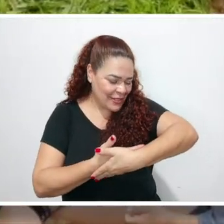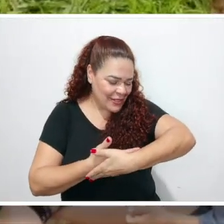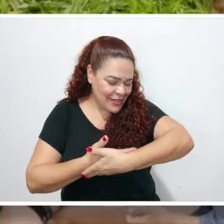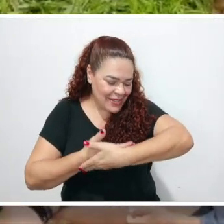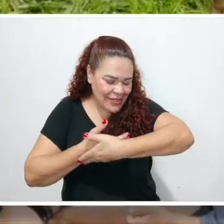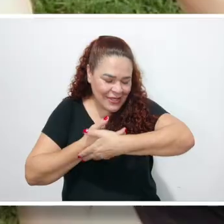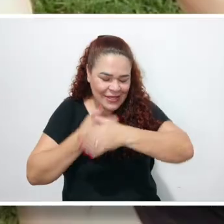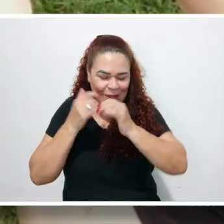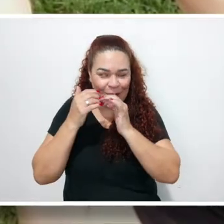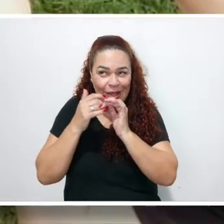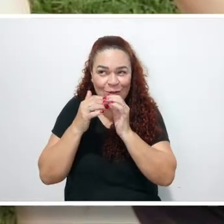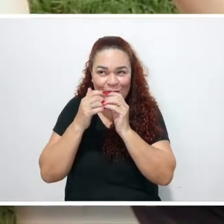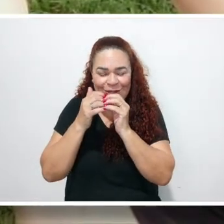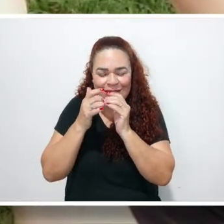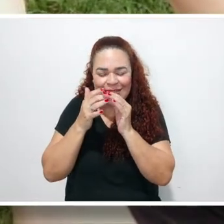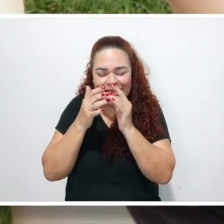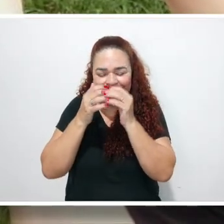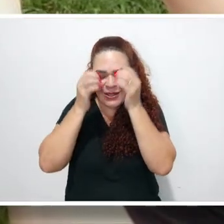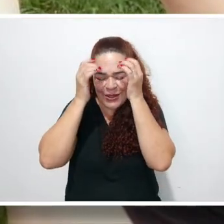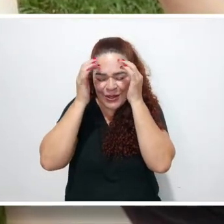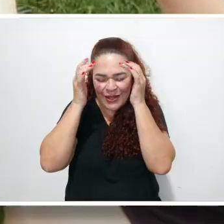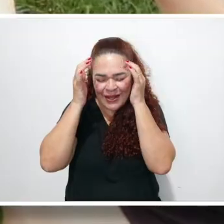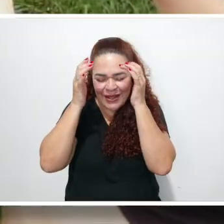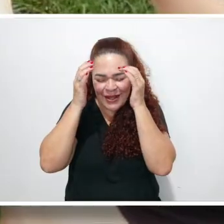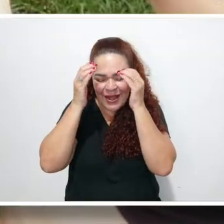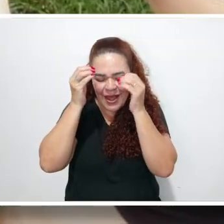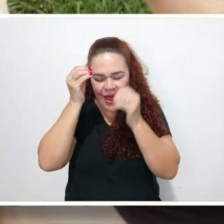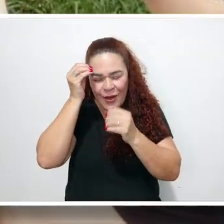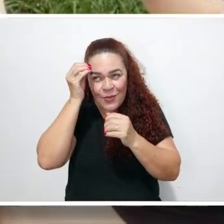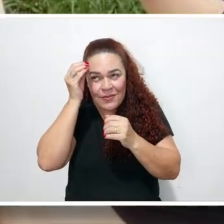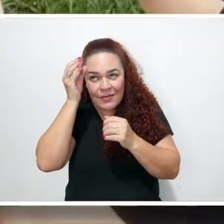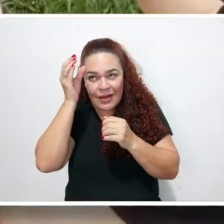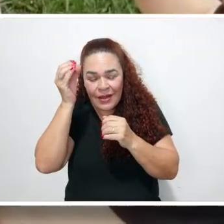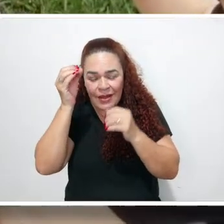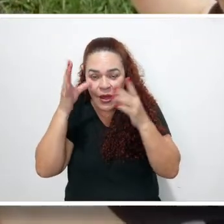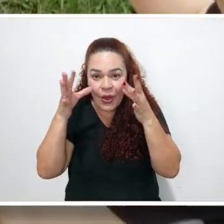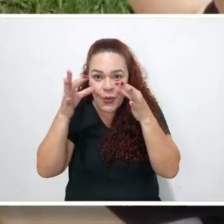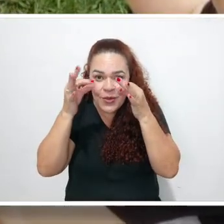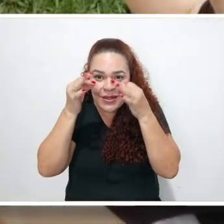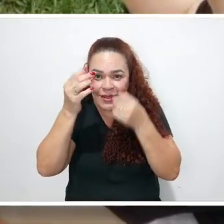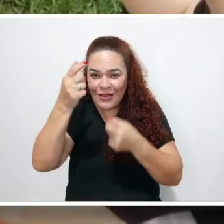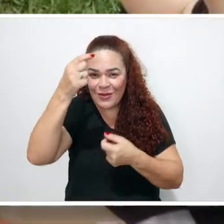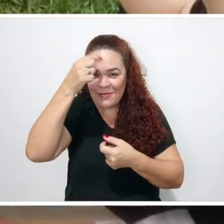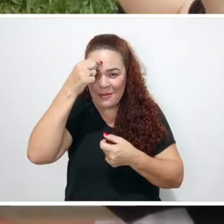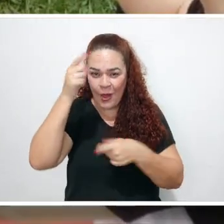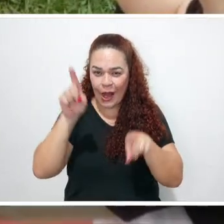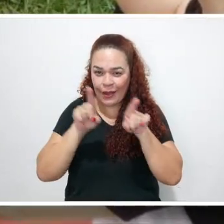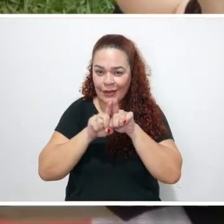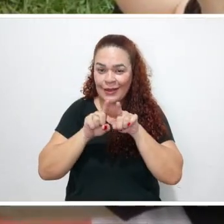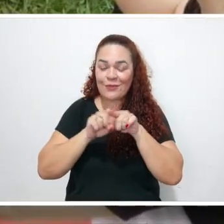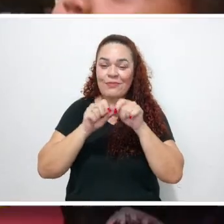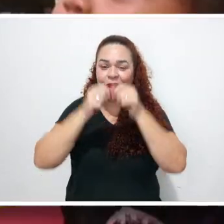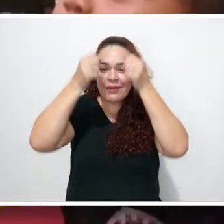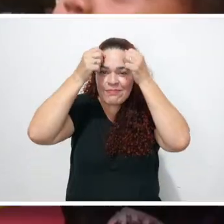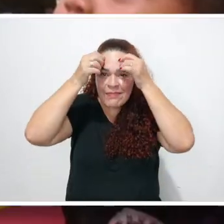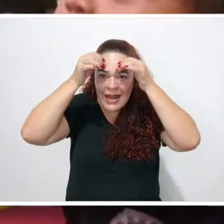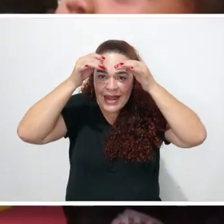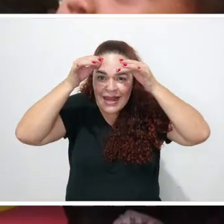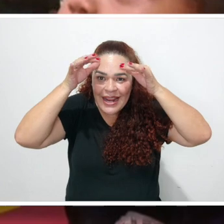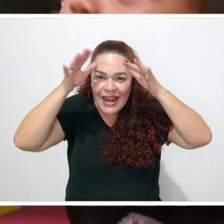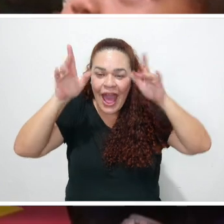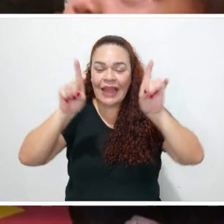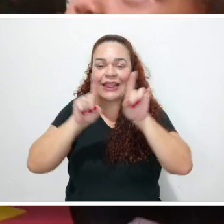desenvolvem o raciocínio, a compreensão, a concentração e a memória. Além disso, ampliam a